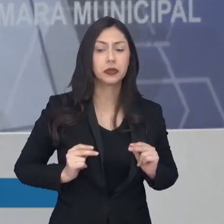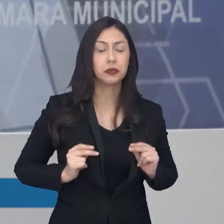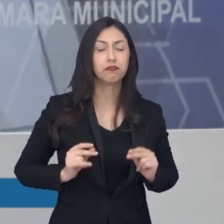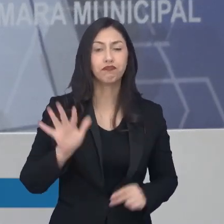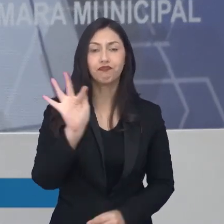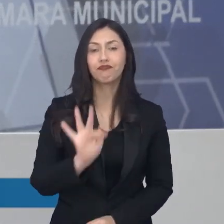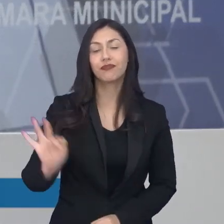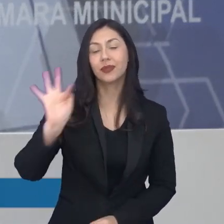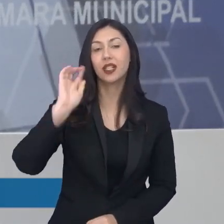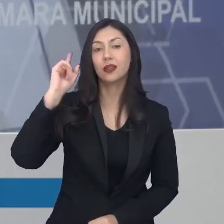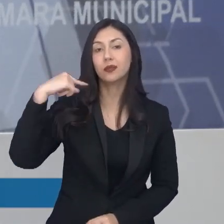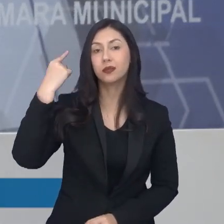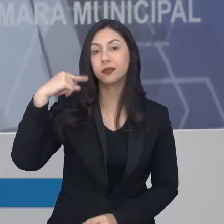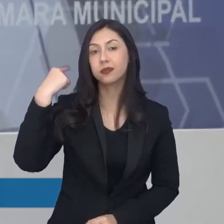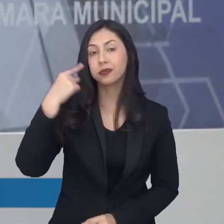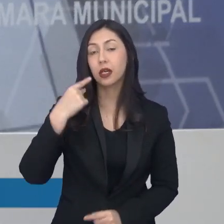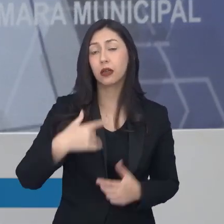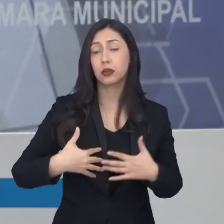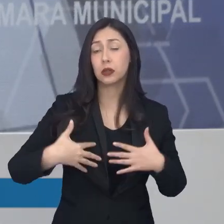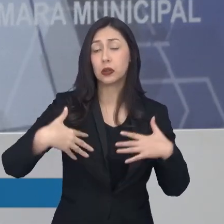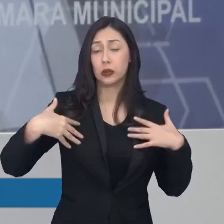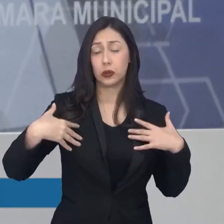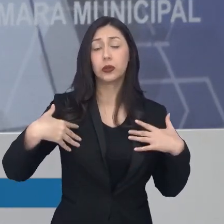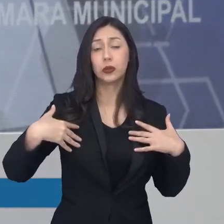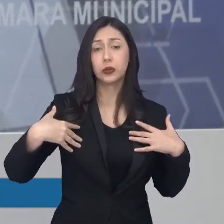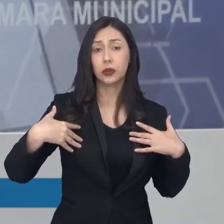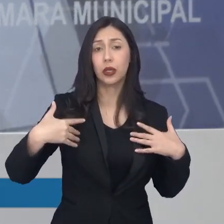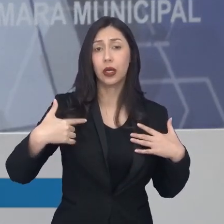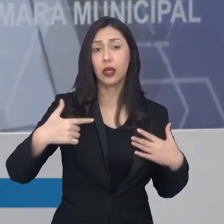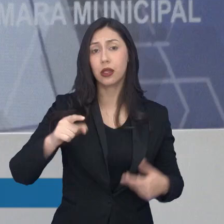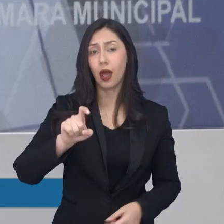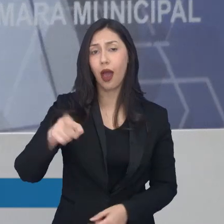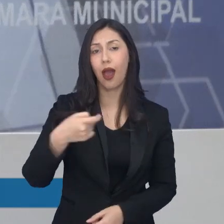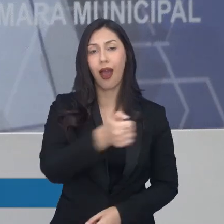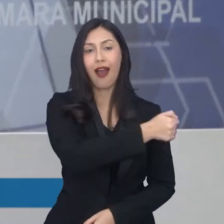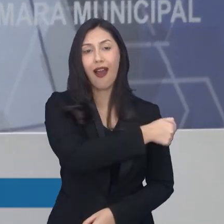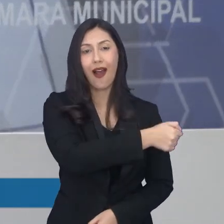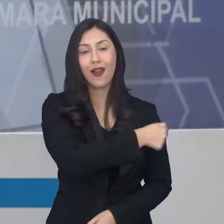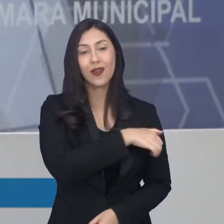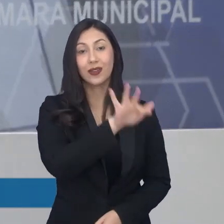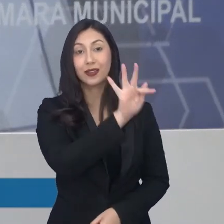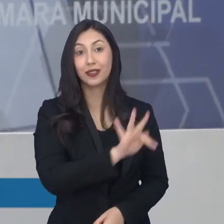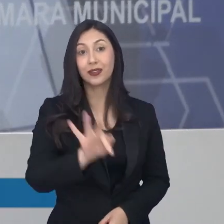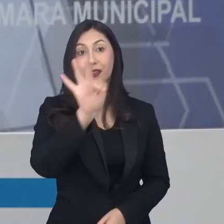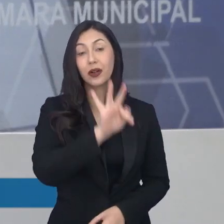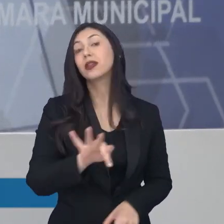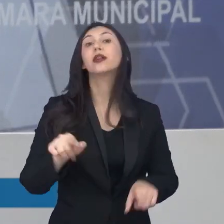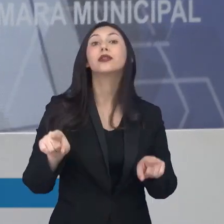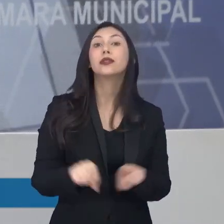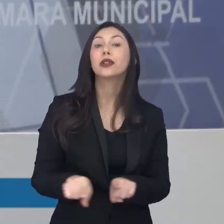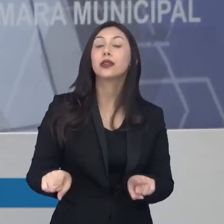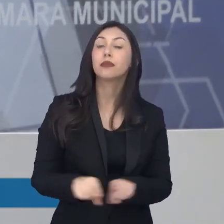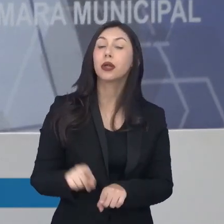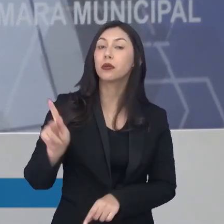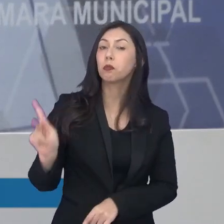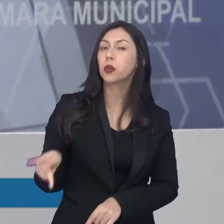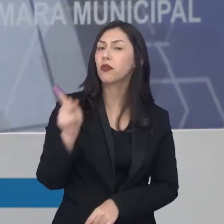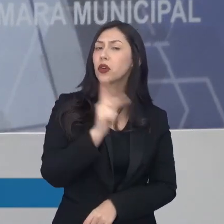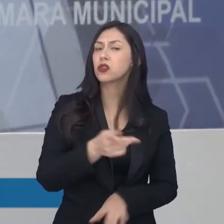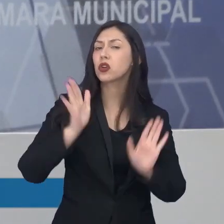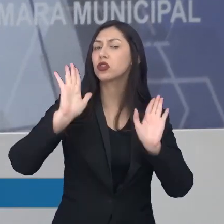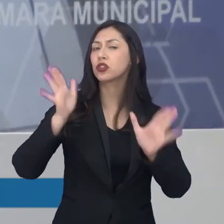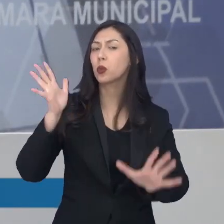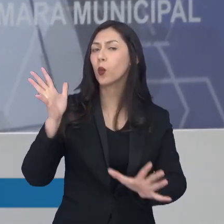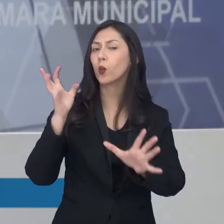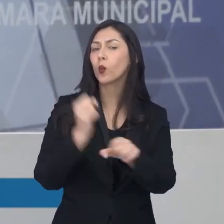Direito. Tenho muito orgulho de ser ex-aluno da faculdade e ser professor há 38 anos